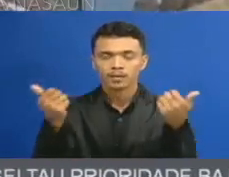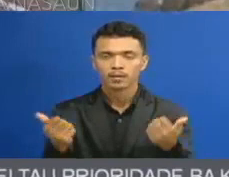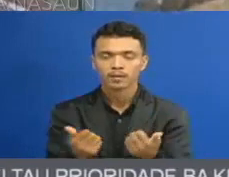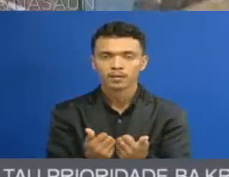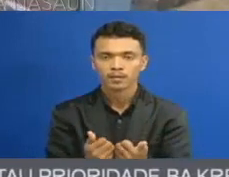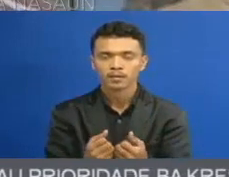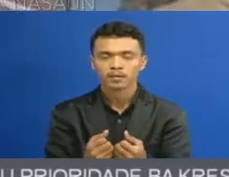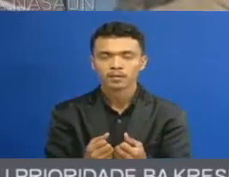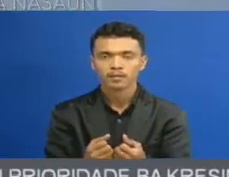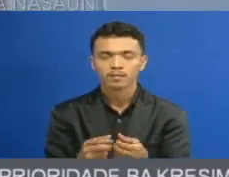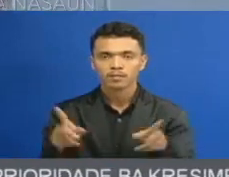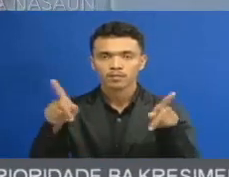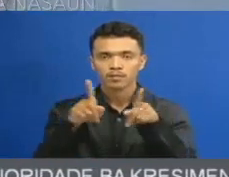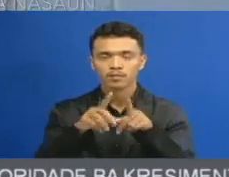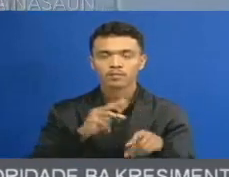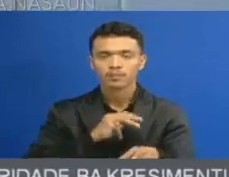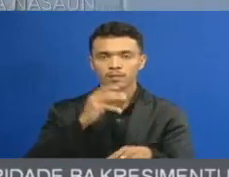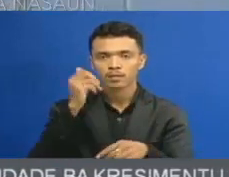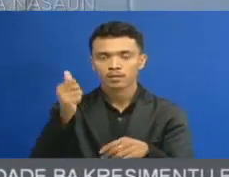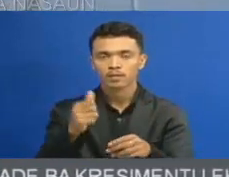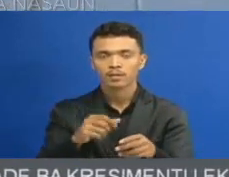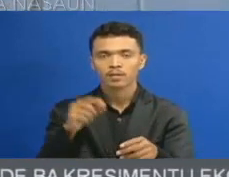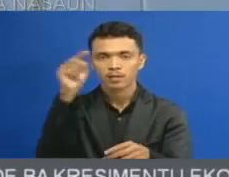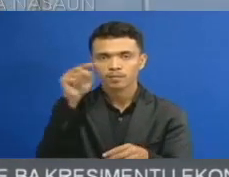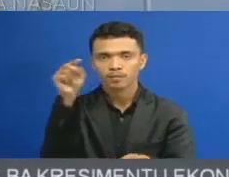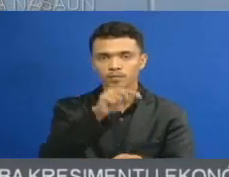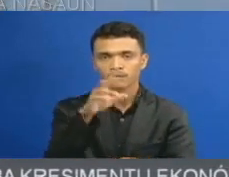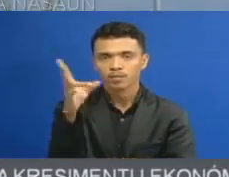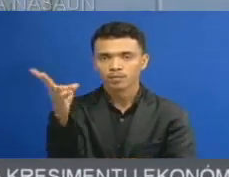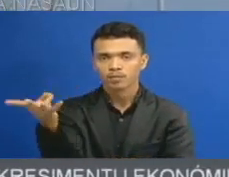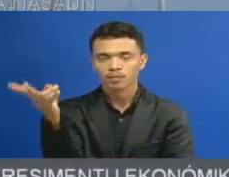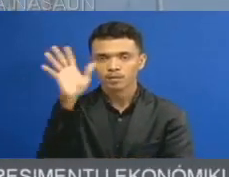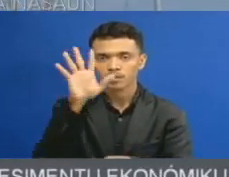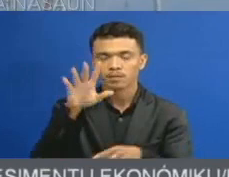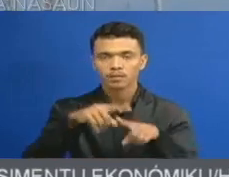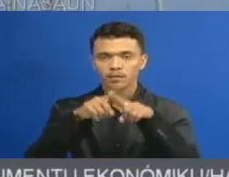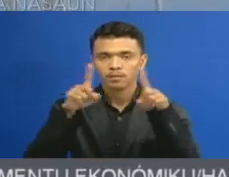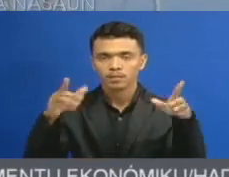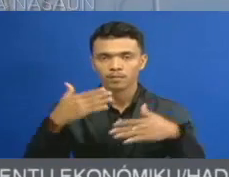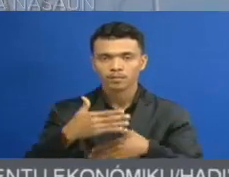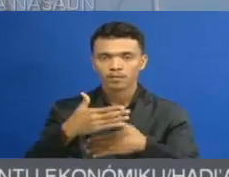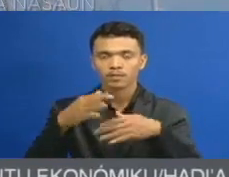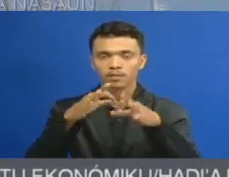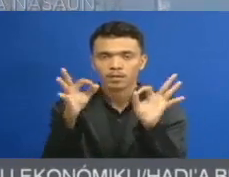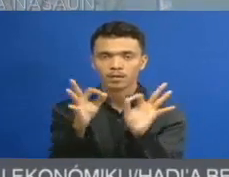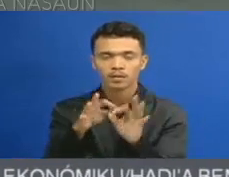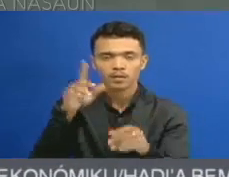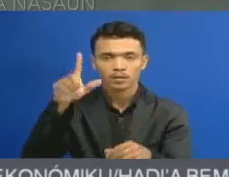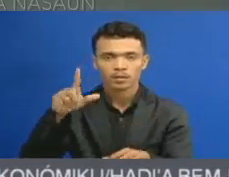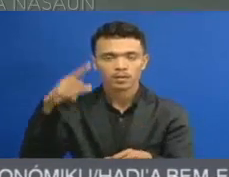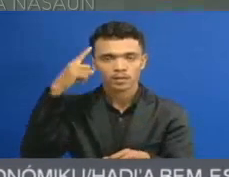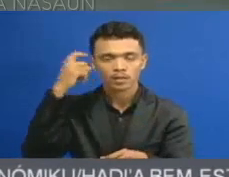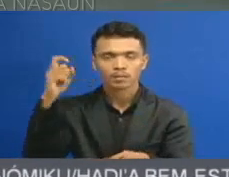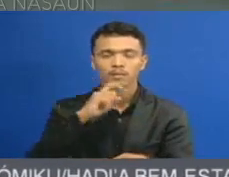2, Suku Tapo Memo, atingiu 1% hito nulo resen 5, mebe proceso instalação atraja,